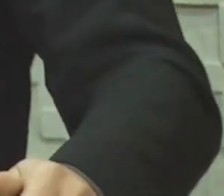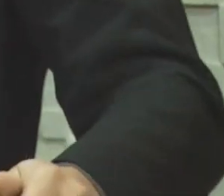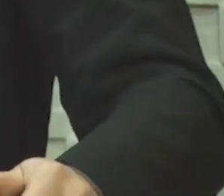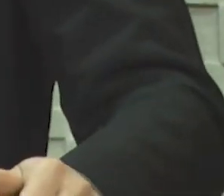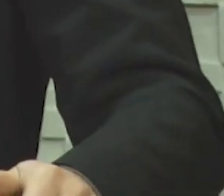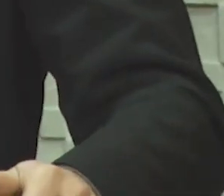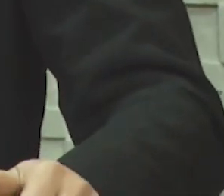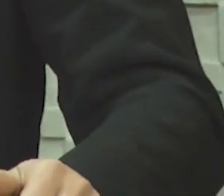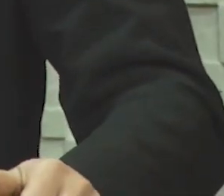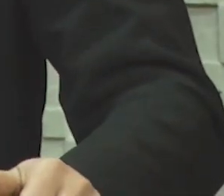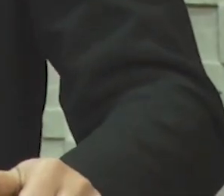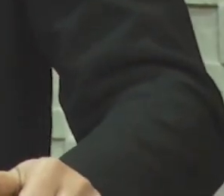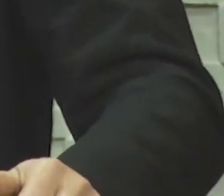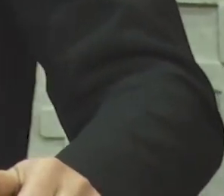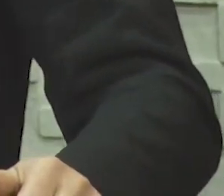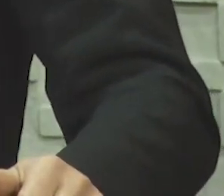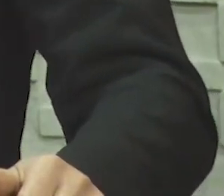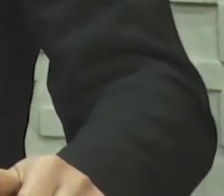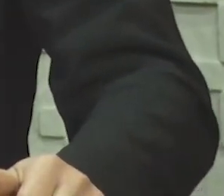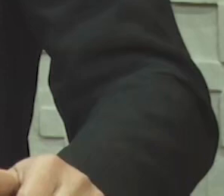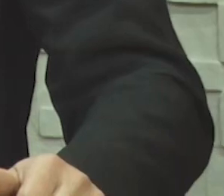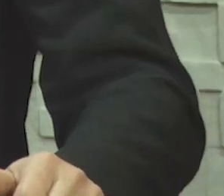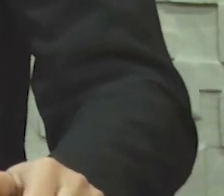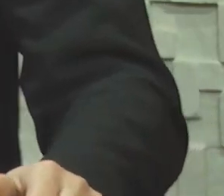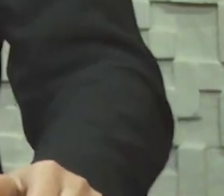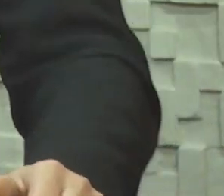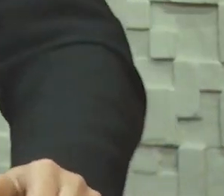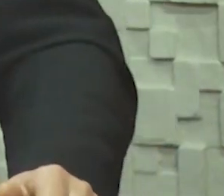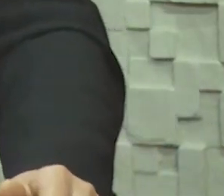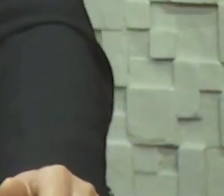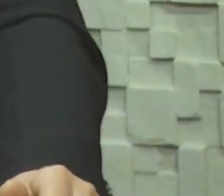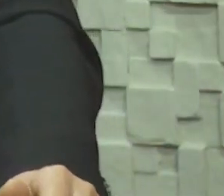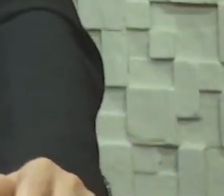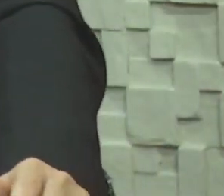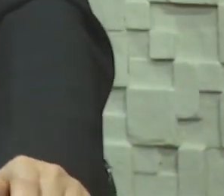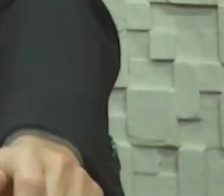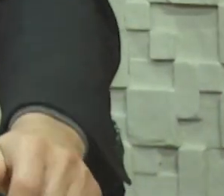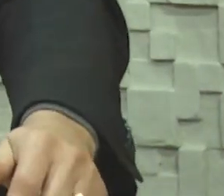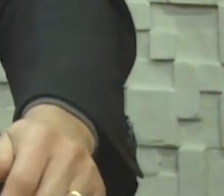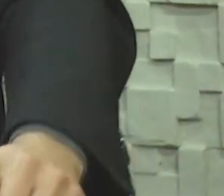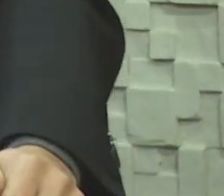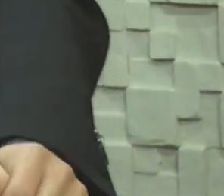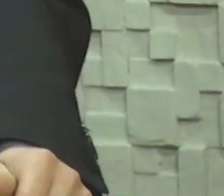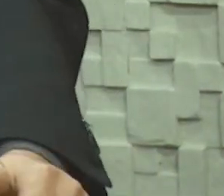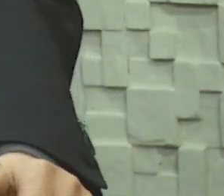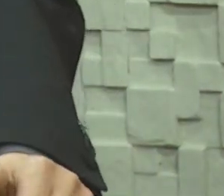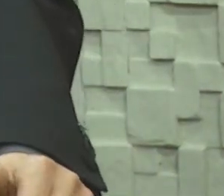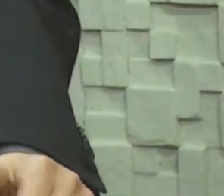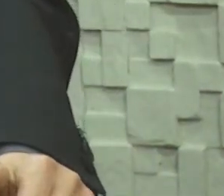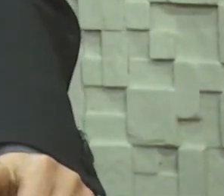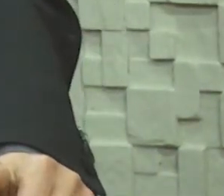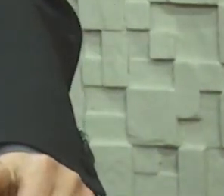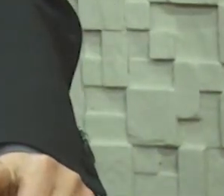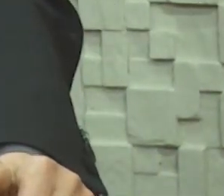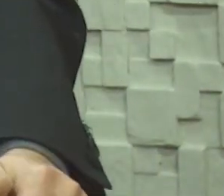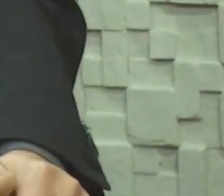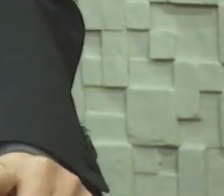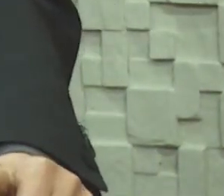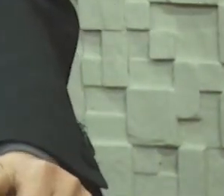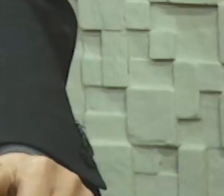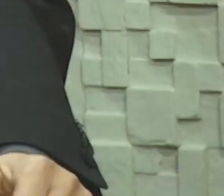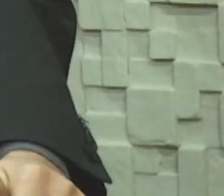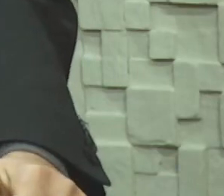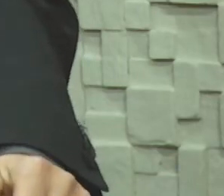eu pedi os três minutos de liderança senhor presidente muitas vezes oramos com essa família e choramos né porque a vida do Jonathan teve